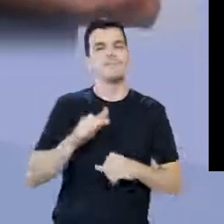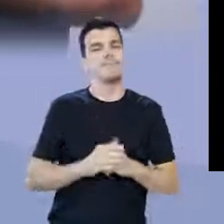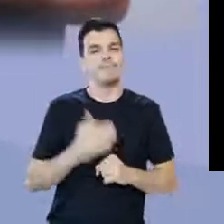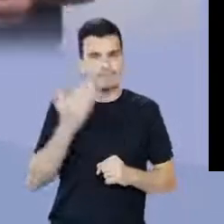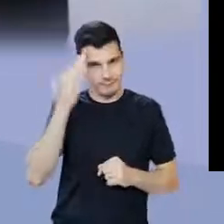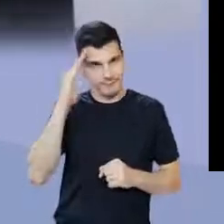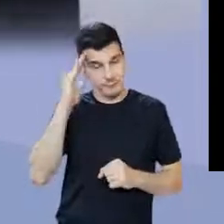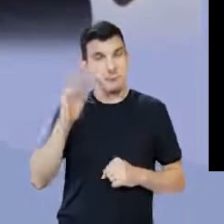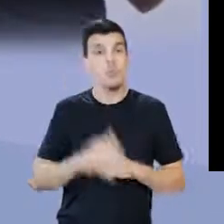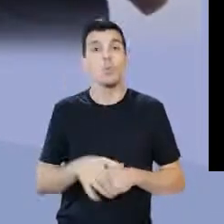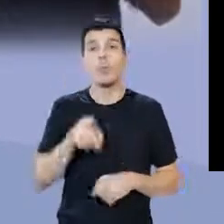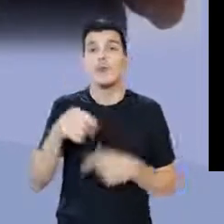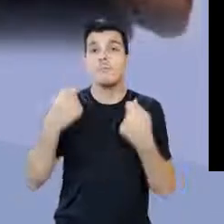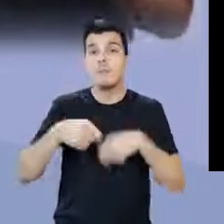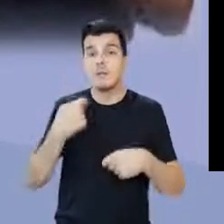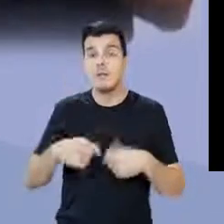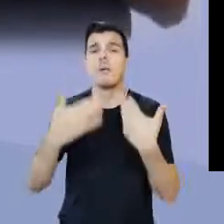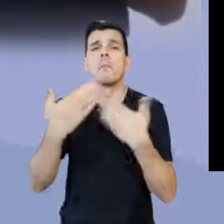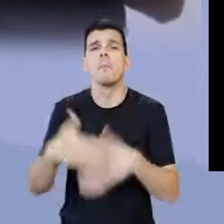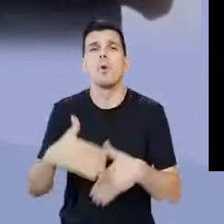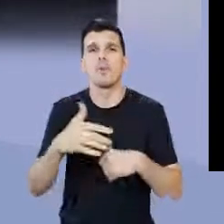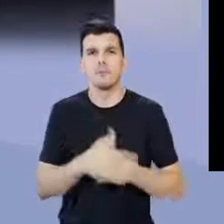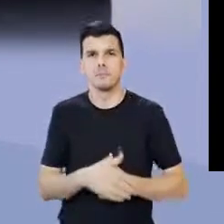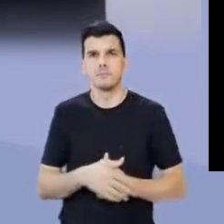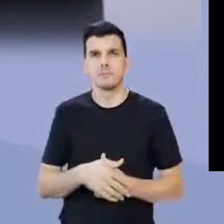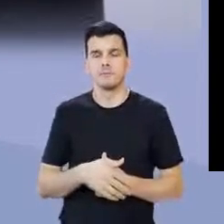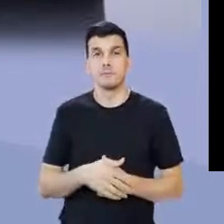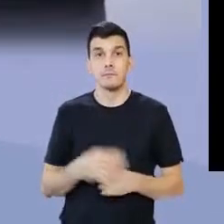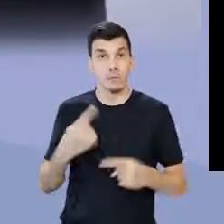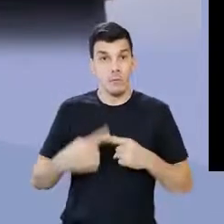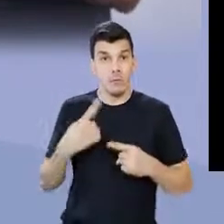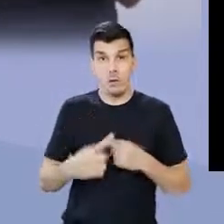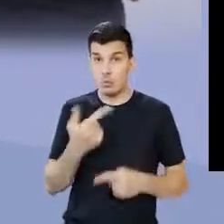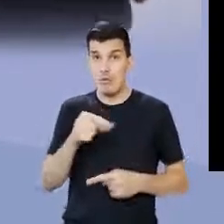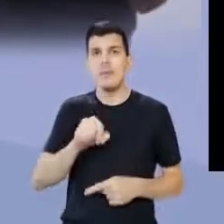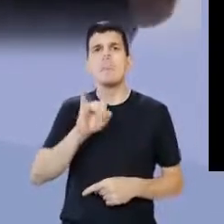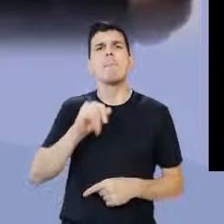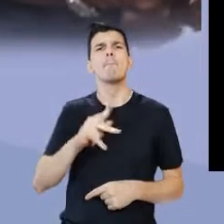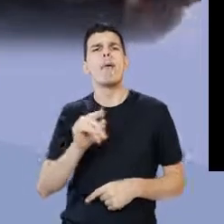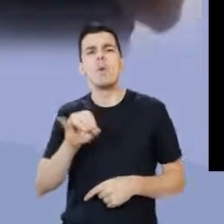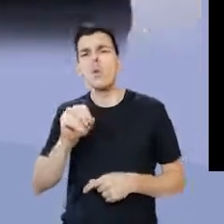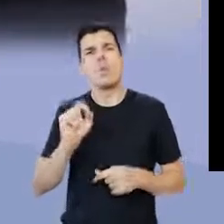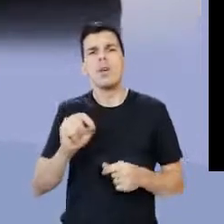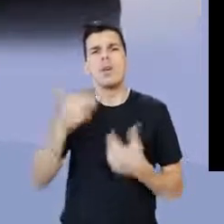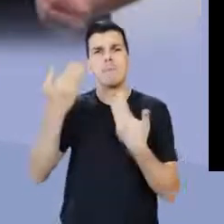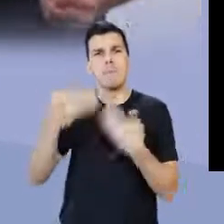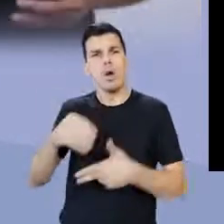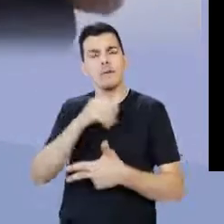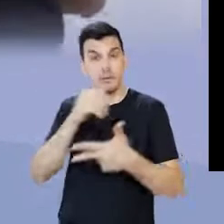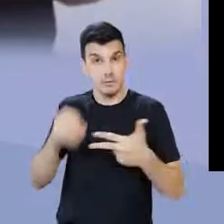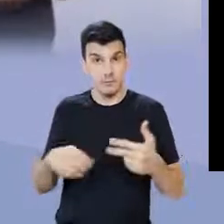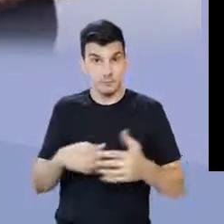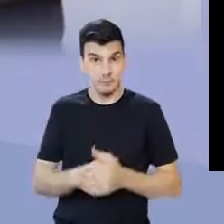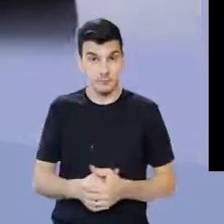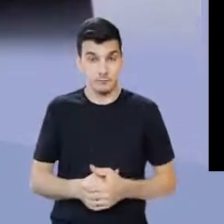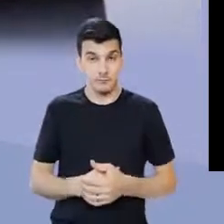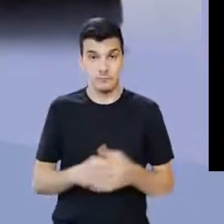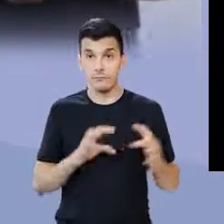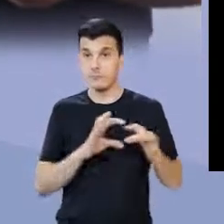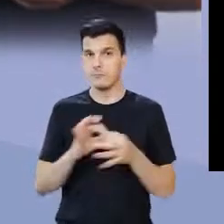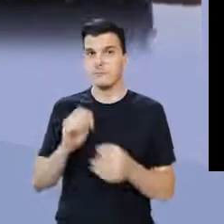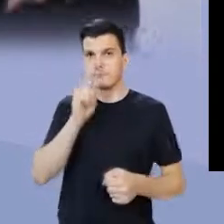desses gregos. E o que eu preciso para a minha prova, professor? Já que não houve império, o que eu vou levar para a prova? Que no mundo grego,